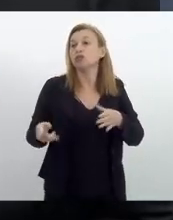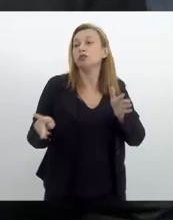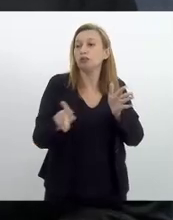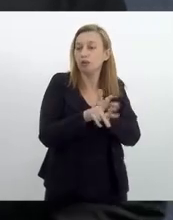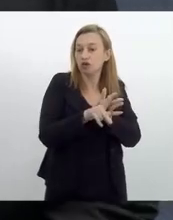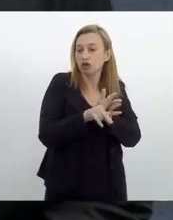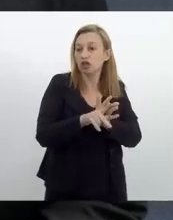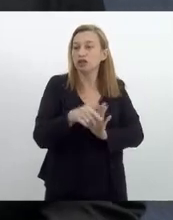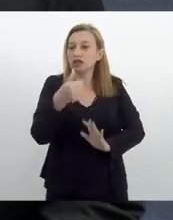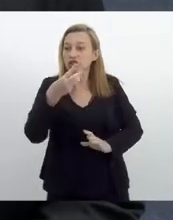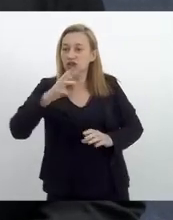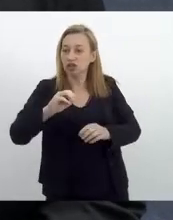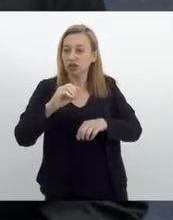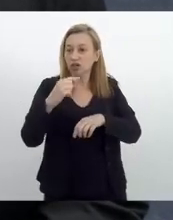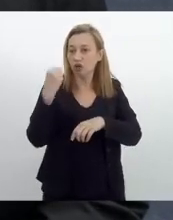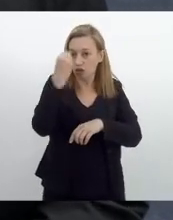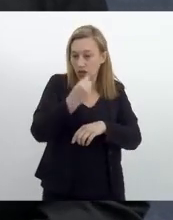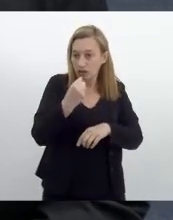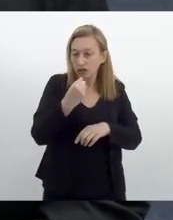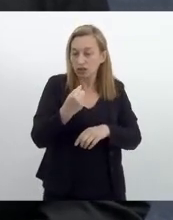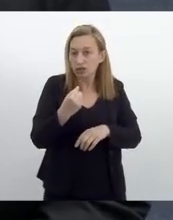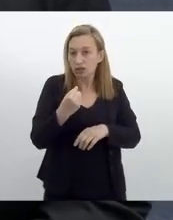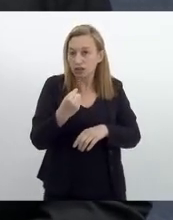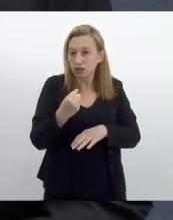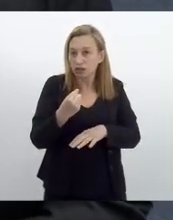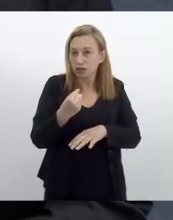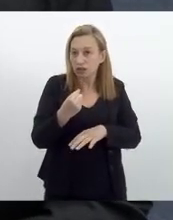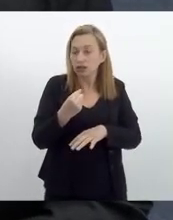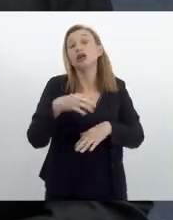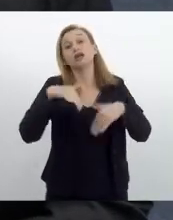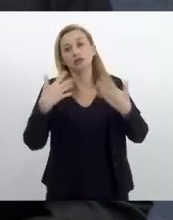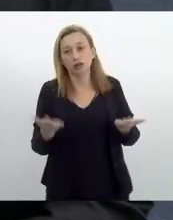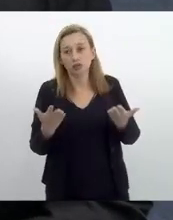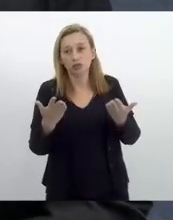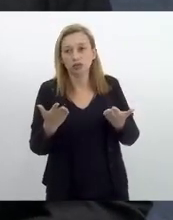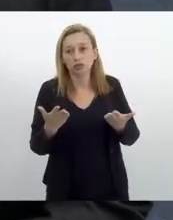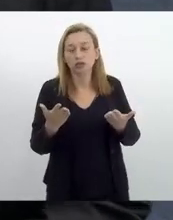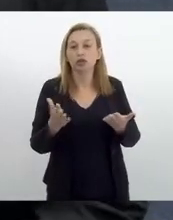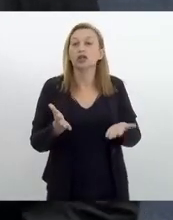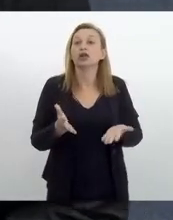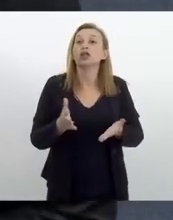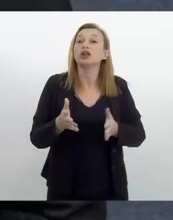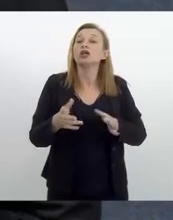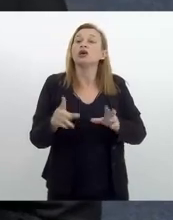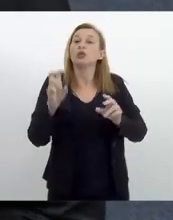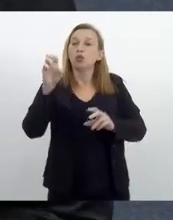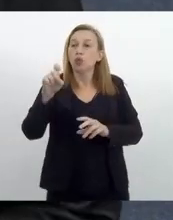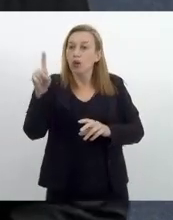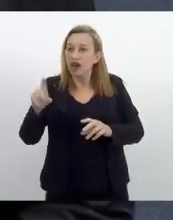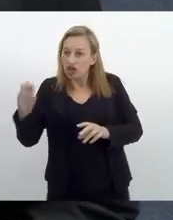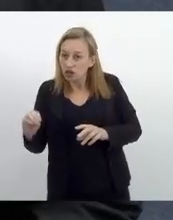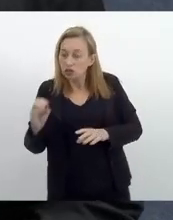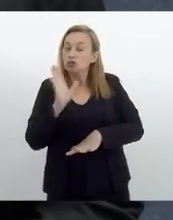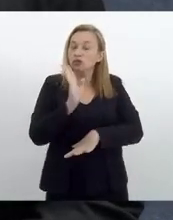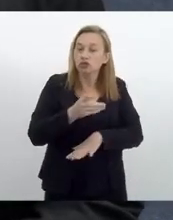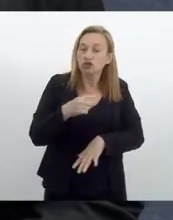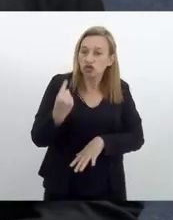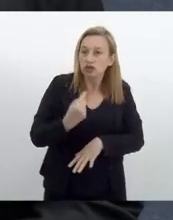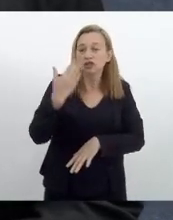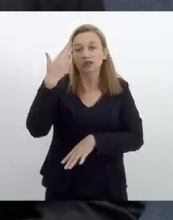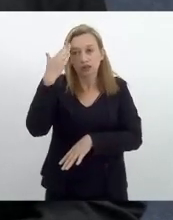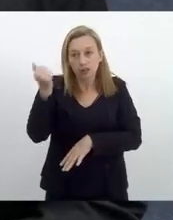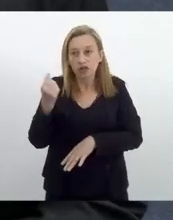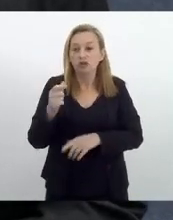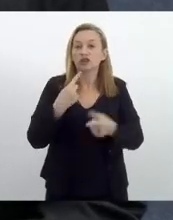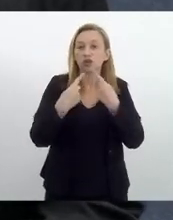questão das 30 horas. ele... Então, a questão da UESO, a gente sabe que ainda tem um debate